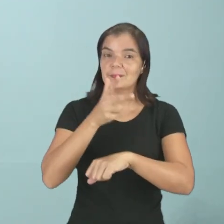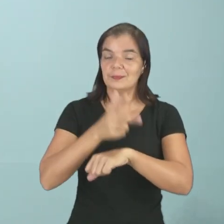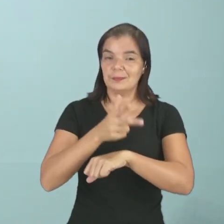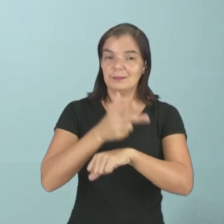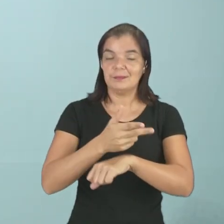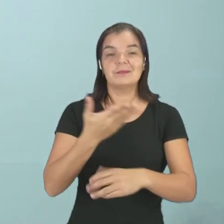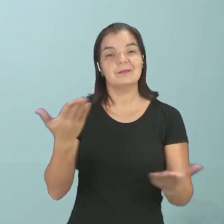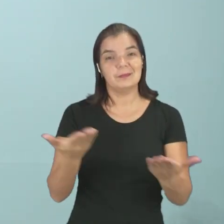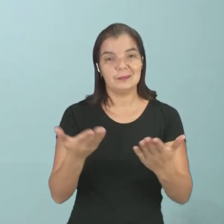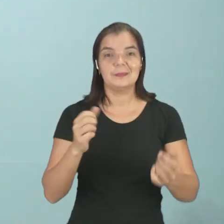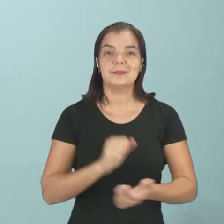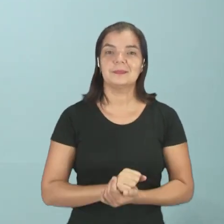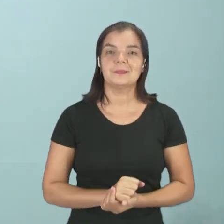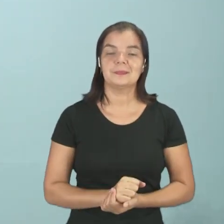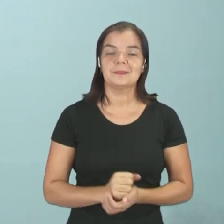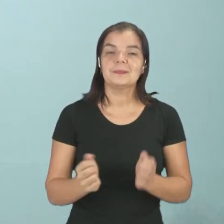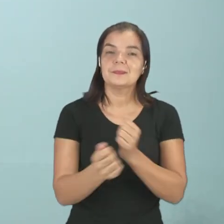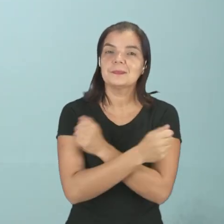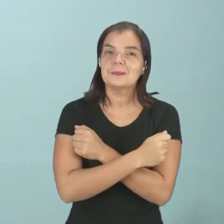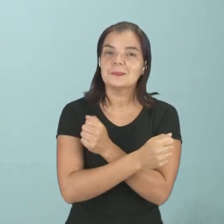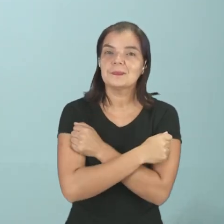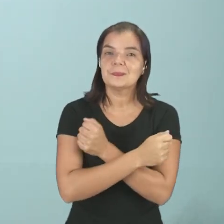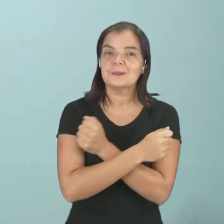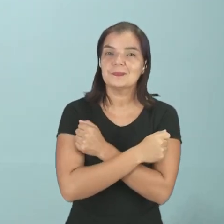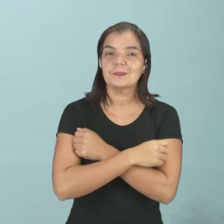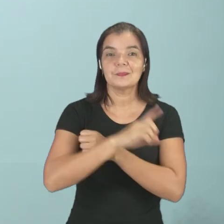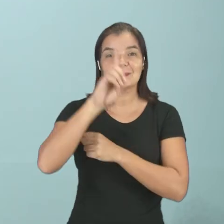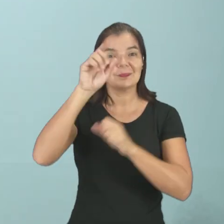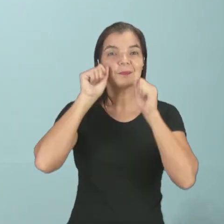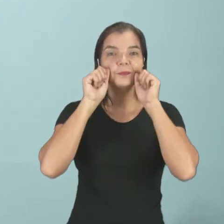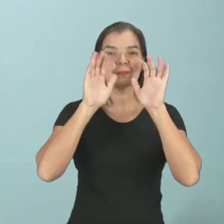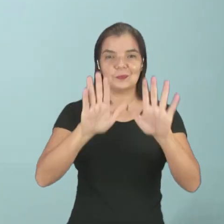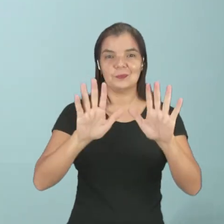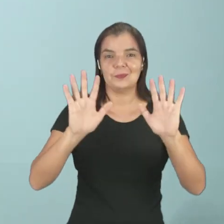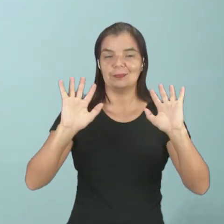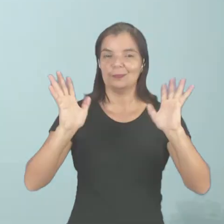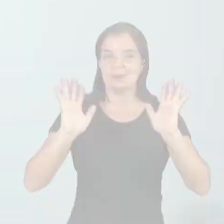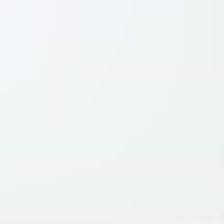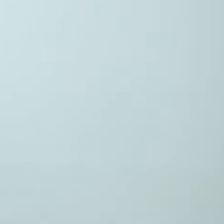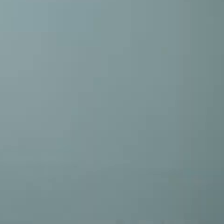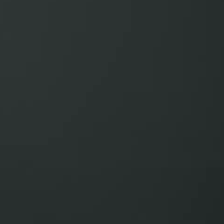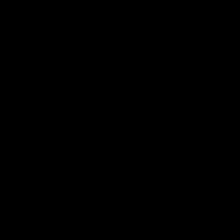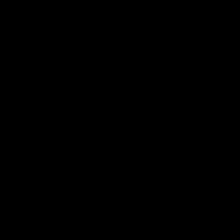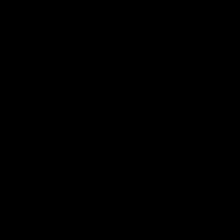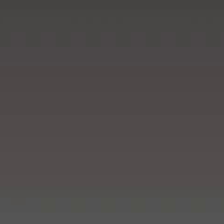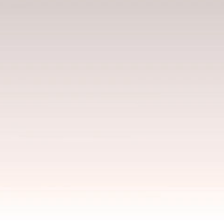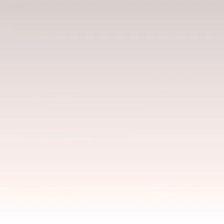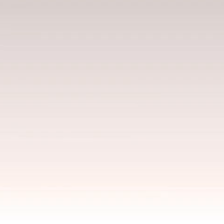inclusive este. Um grande abraço, Deus abençoe a todos. Valeu!